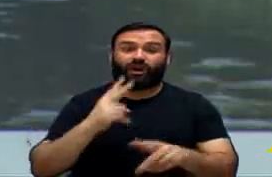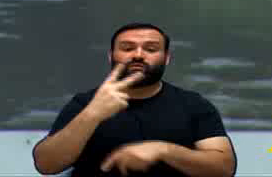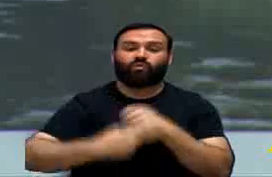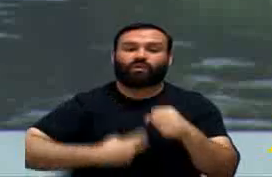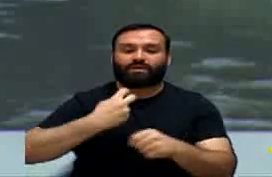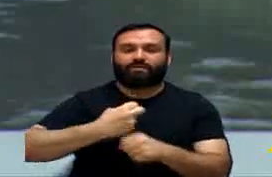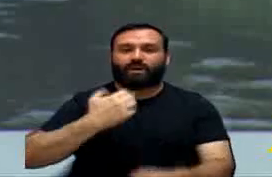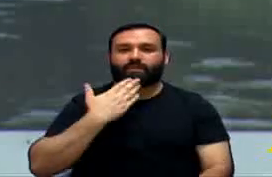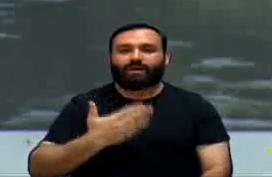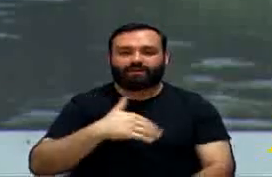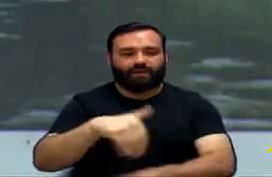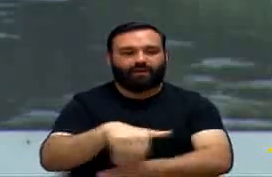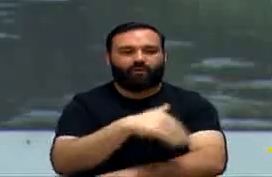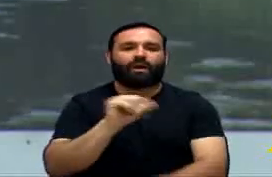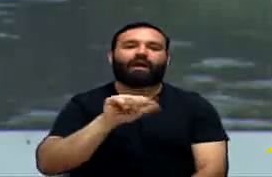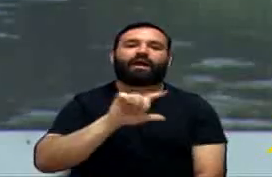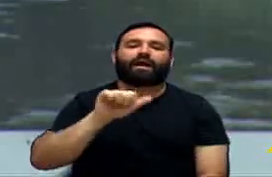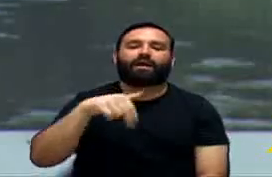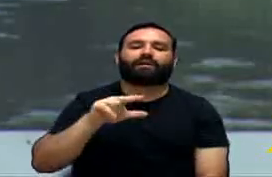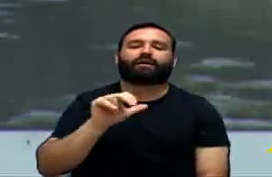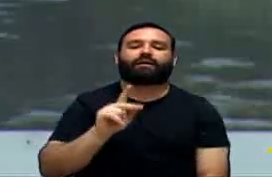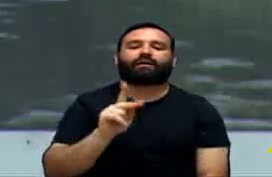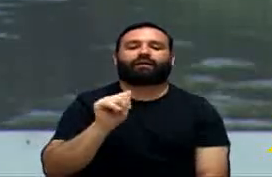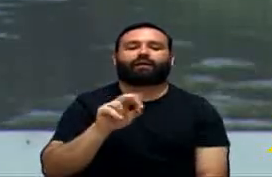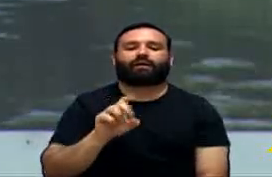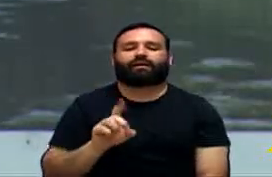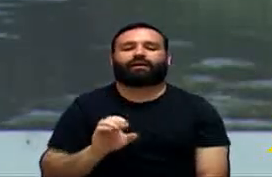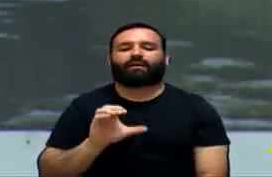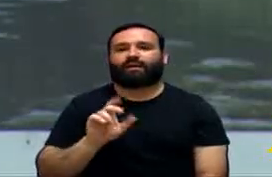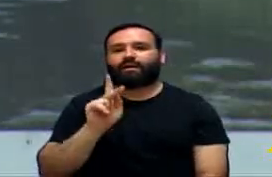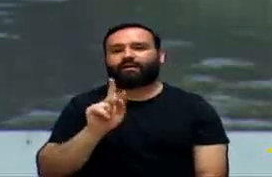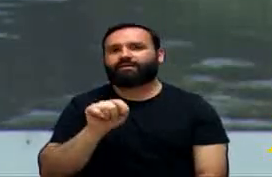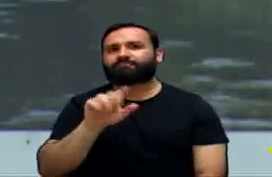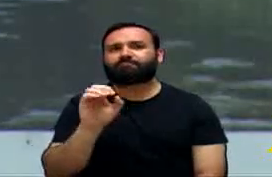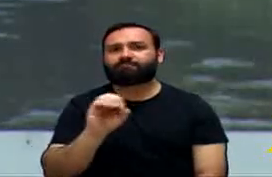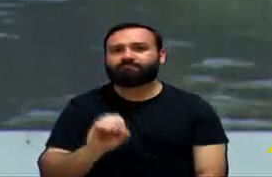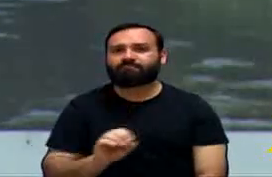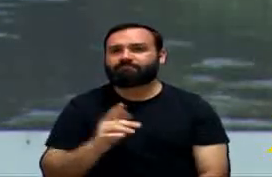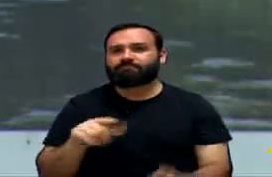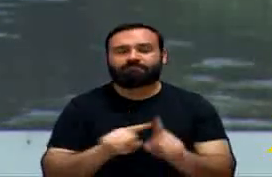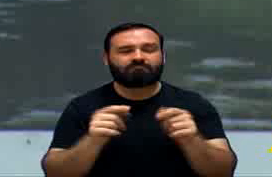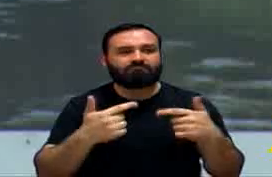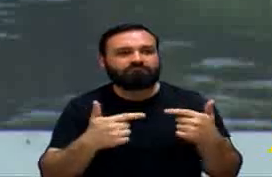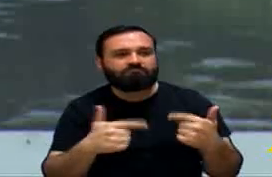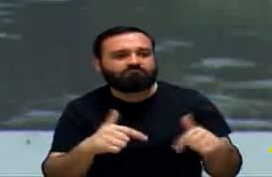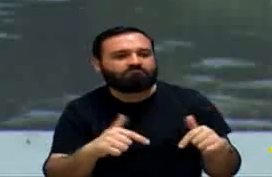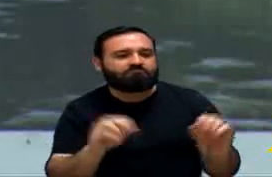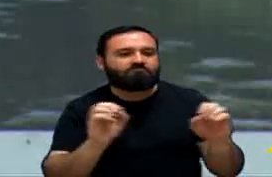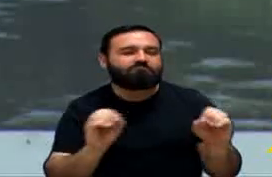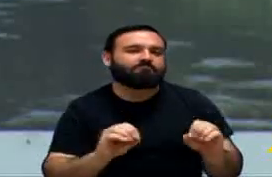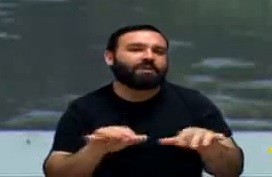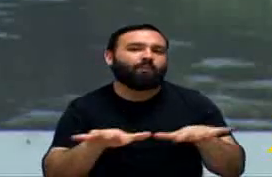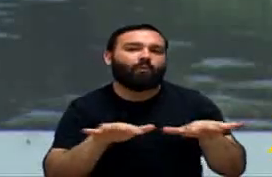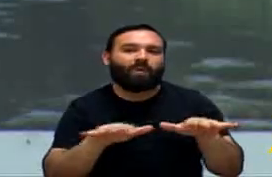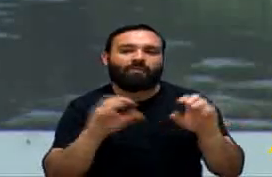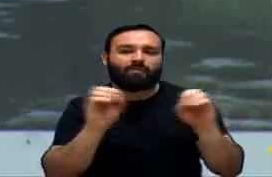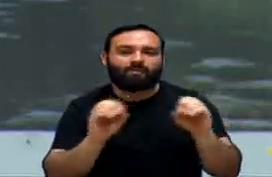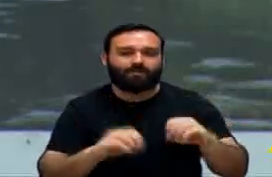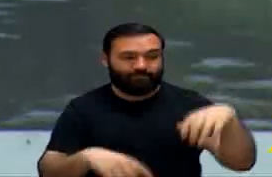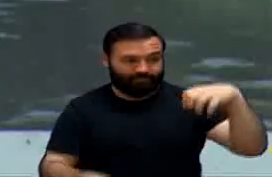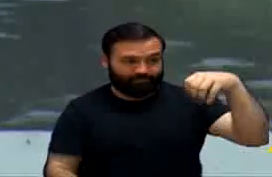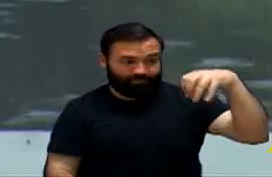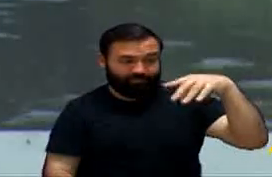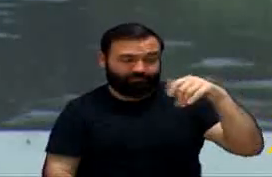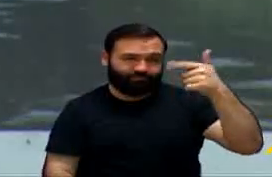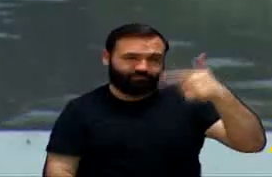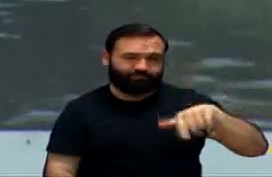tá pedindo por essa Rua Allan Kardec reforçando aqui e nada nada nenhum movimento lá para fazer essa iluminação então só